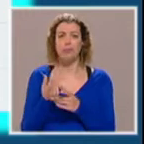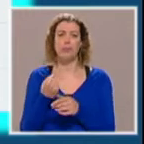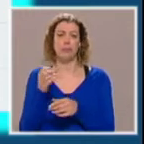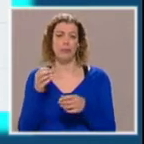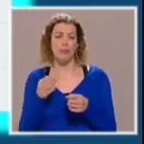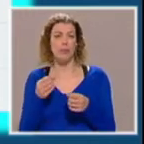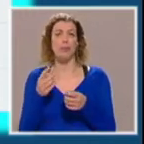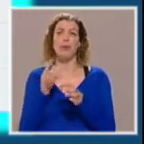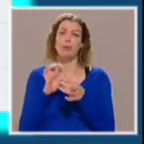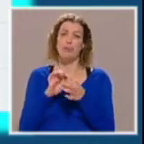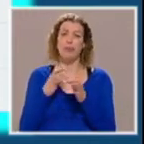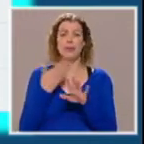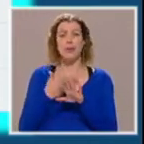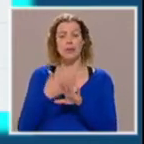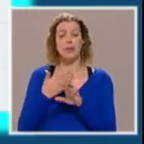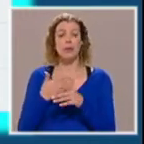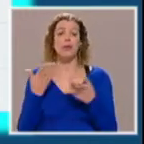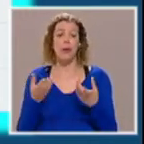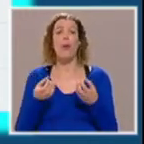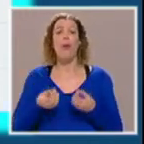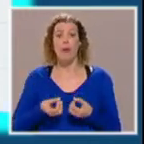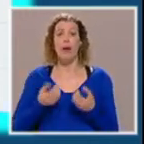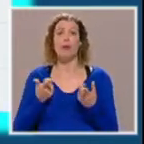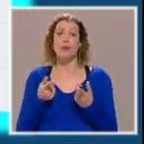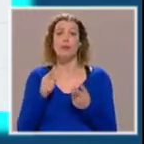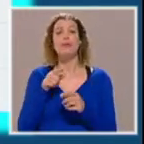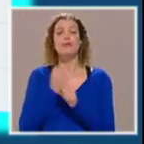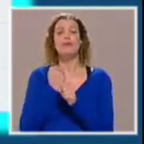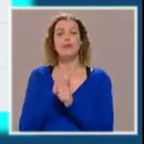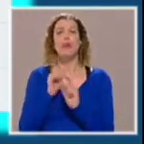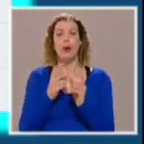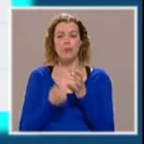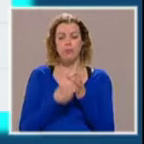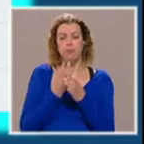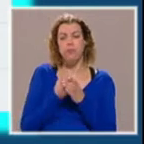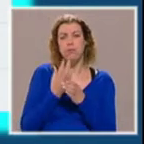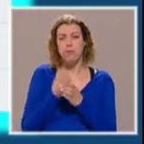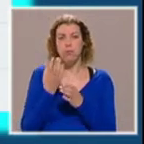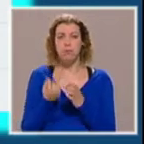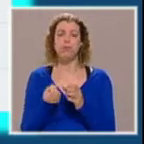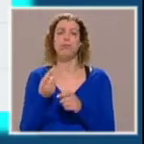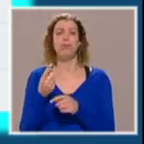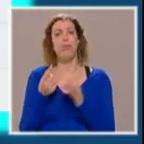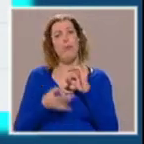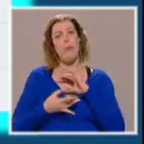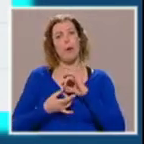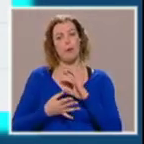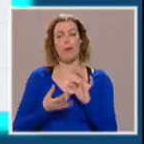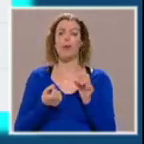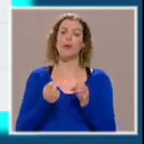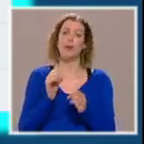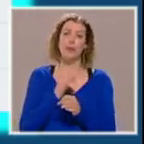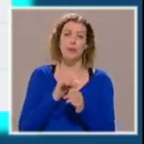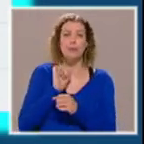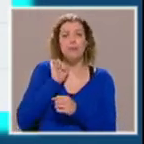das hormonas sexuais, então os ovários são responsáveis pela produção de progesterona e estrogênio